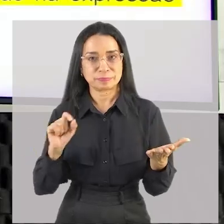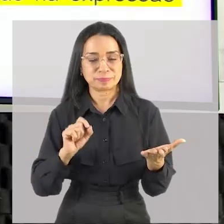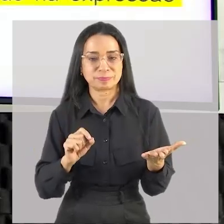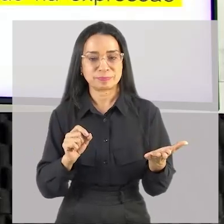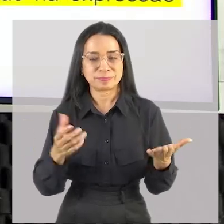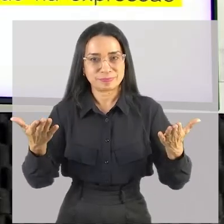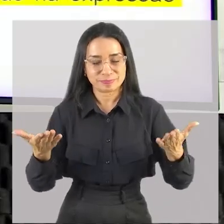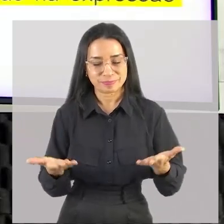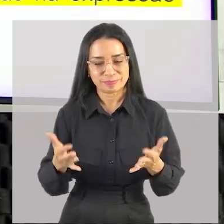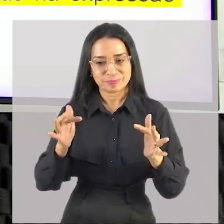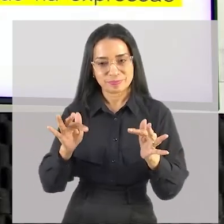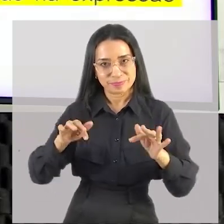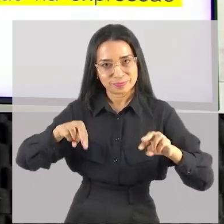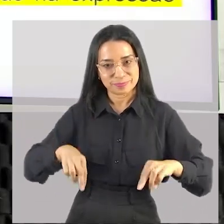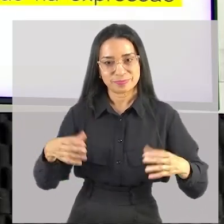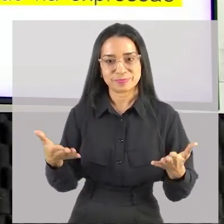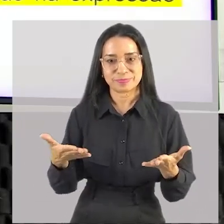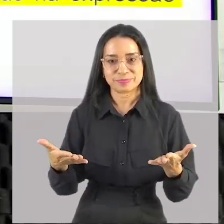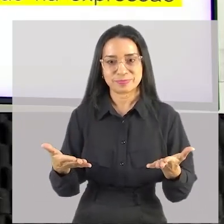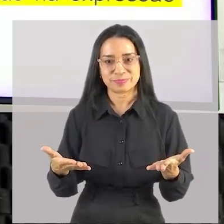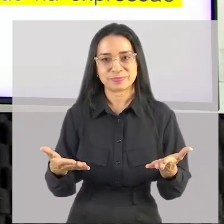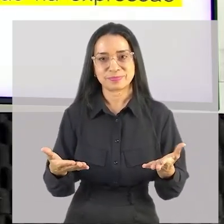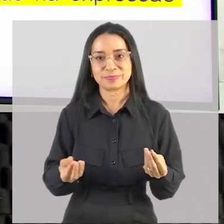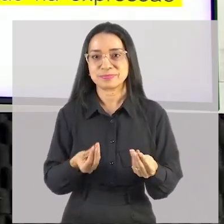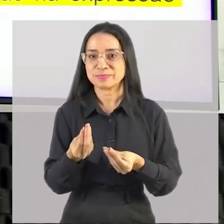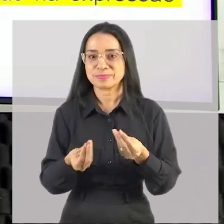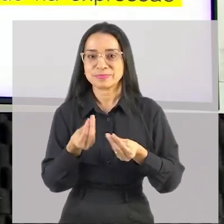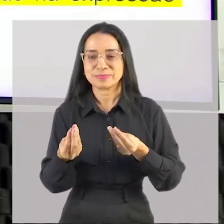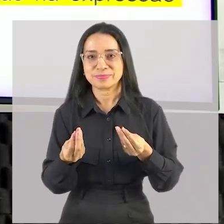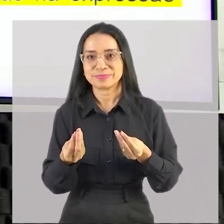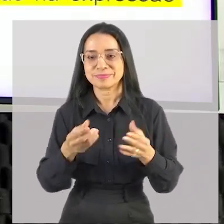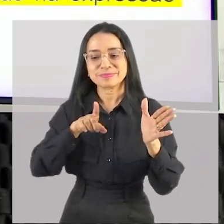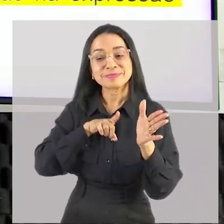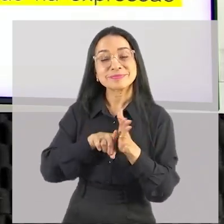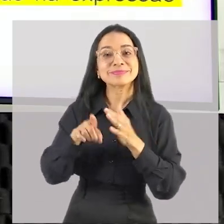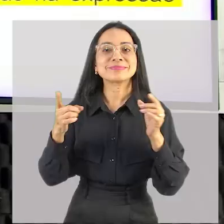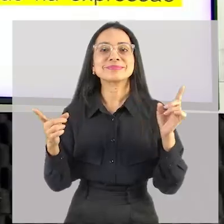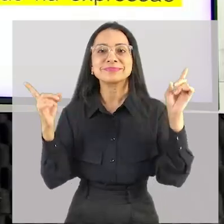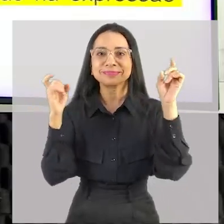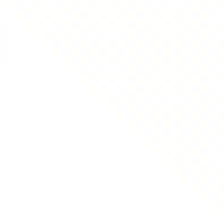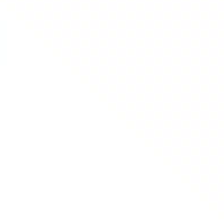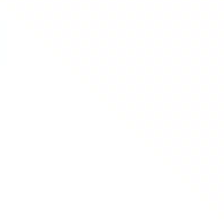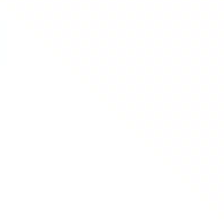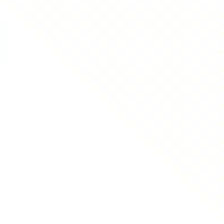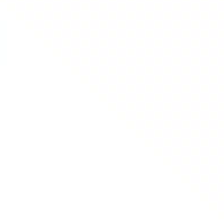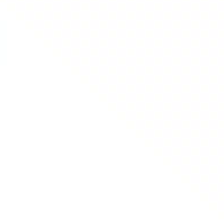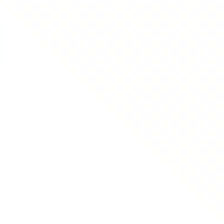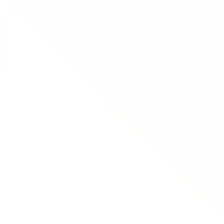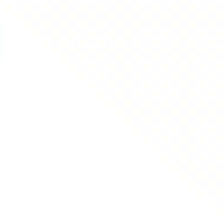eu, hoje, fico por aqui. Como sempre, eu pergunto, compliquei?